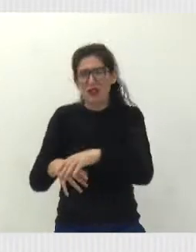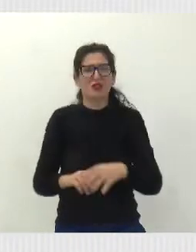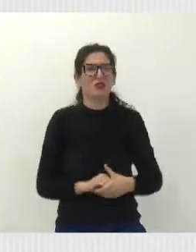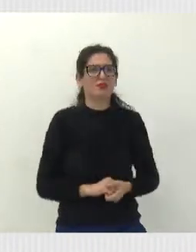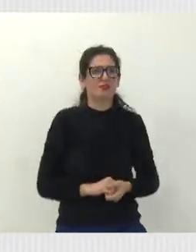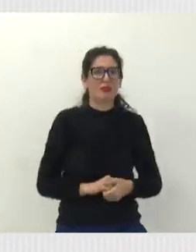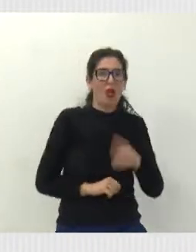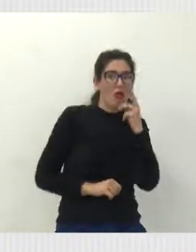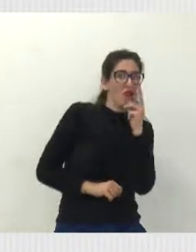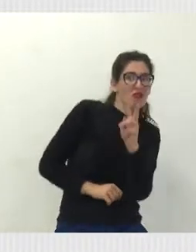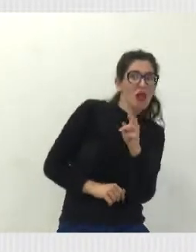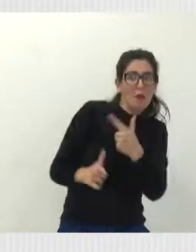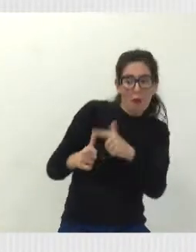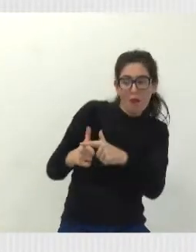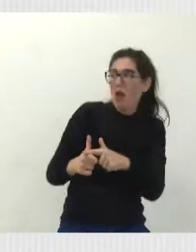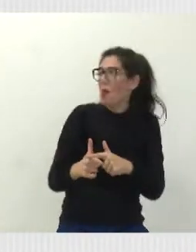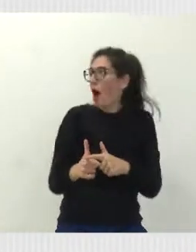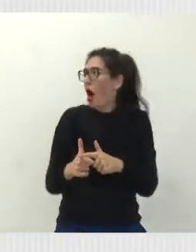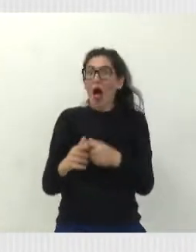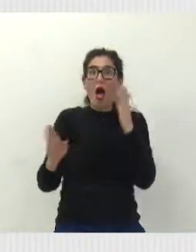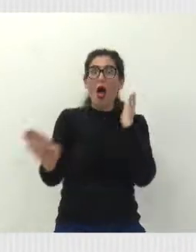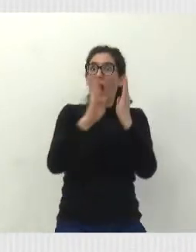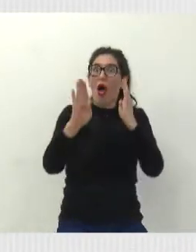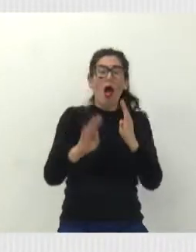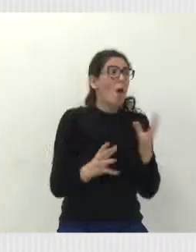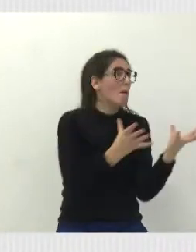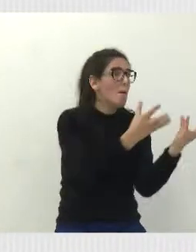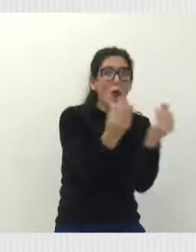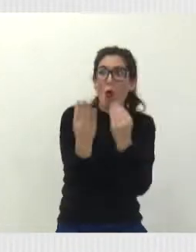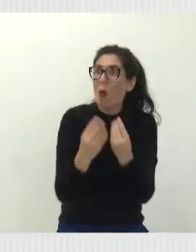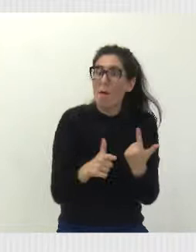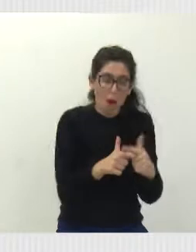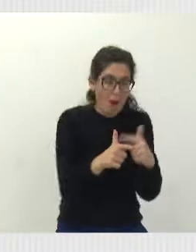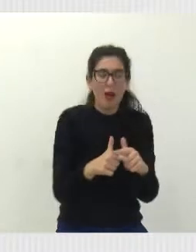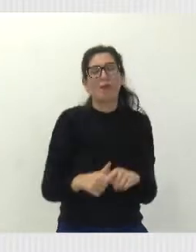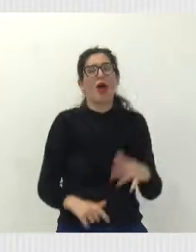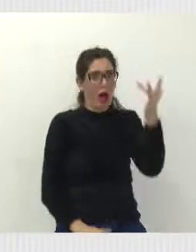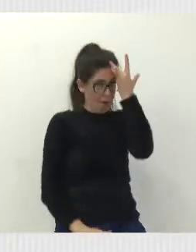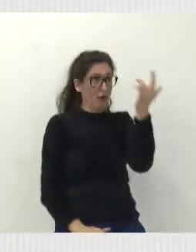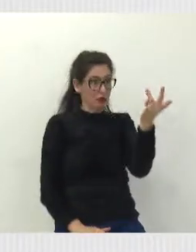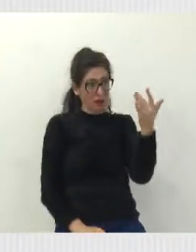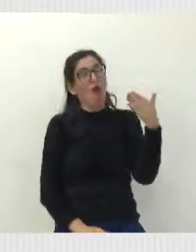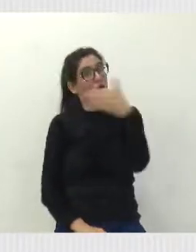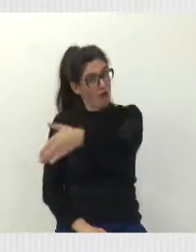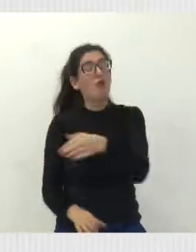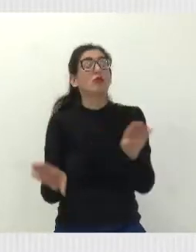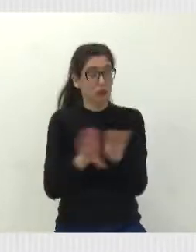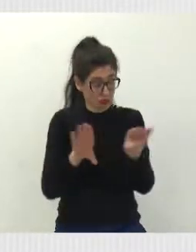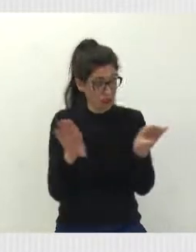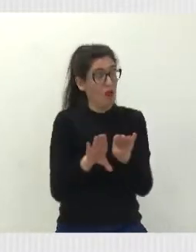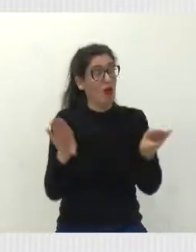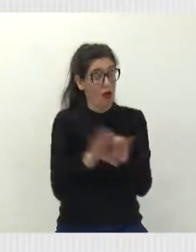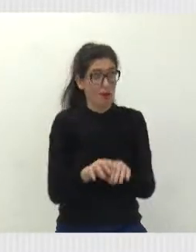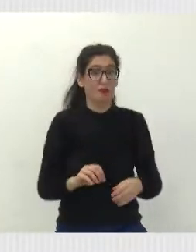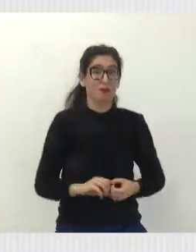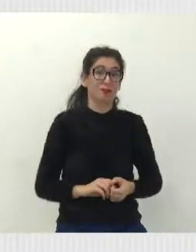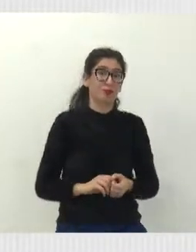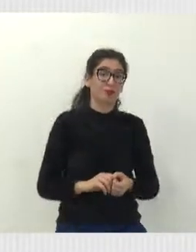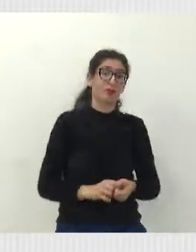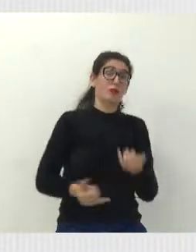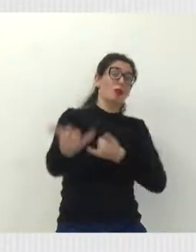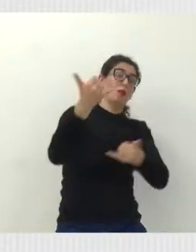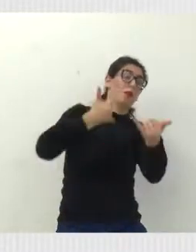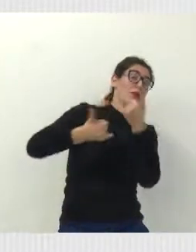acabei vendo um monte de problemas. E aí, amanhã eu vou lá também, porque chegou para mim a informação que a estação